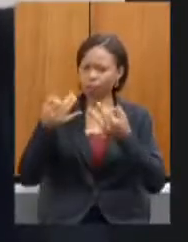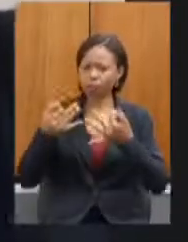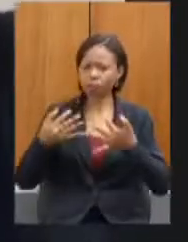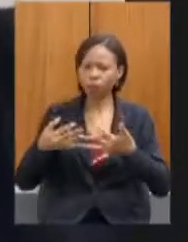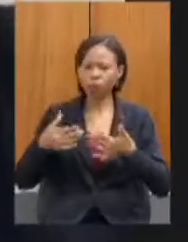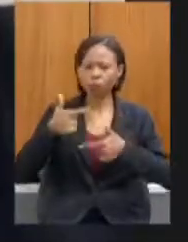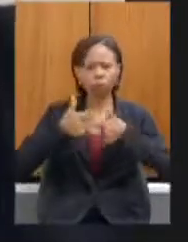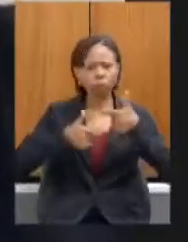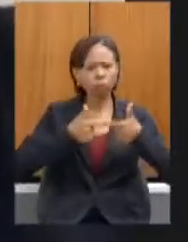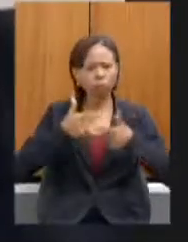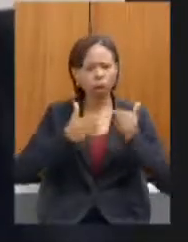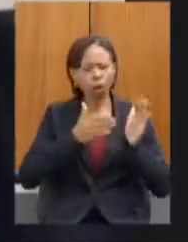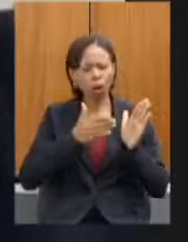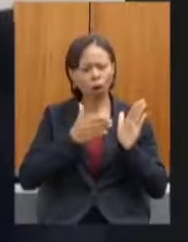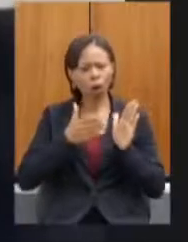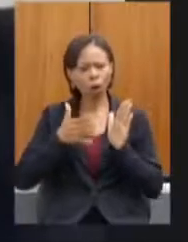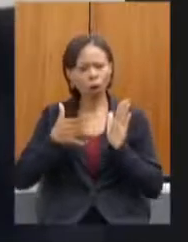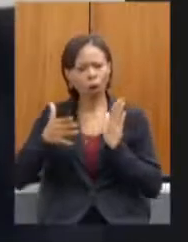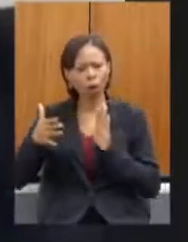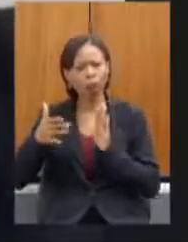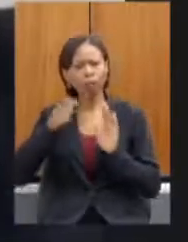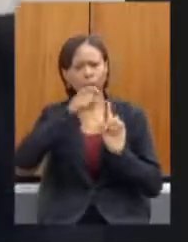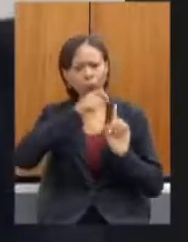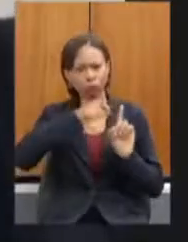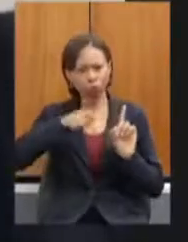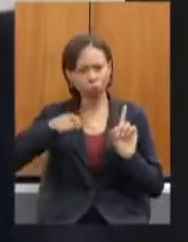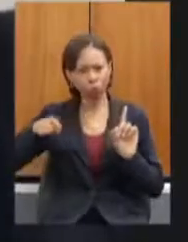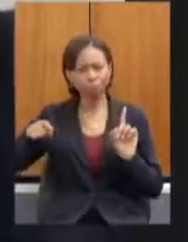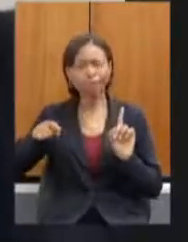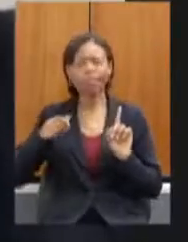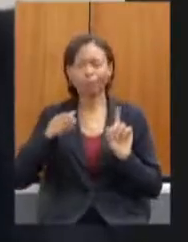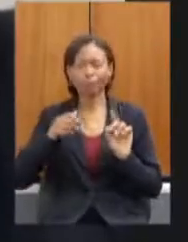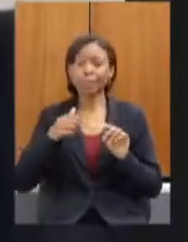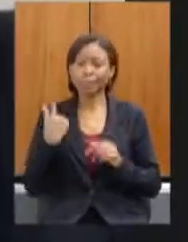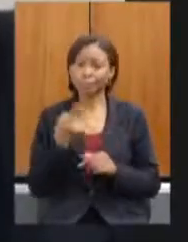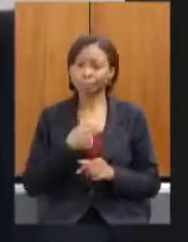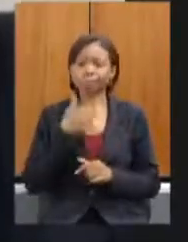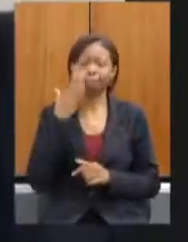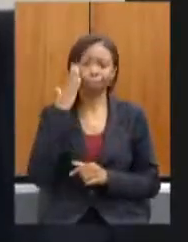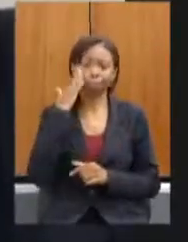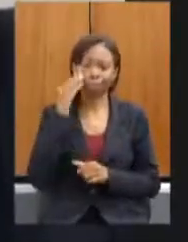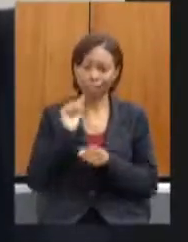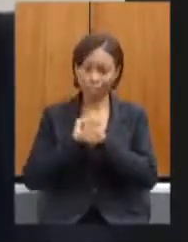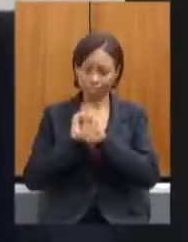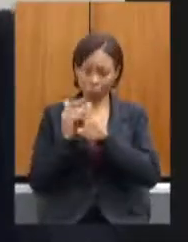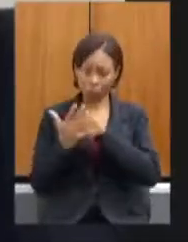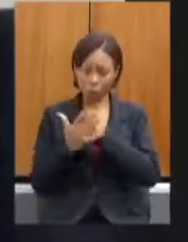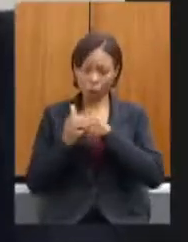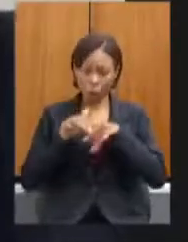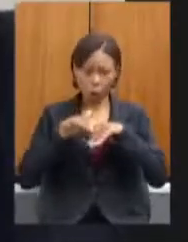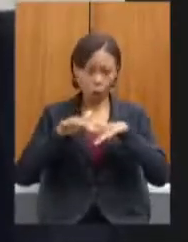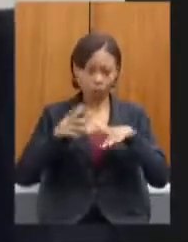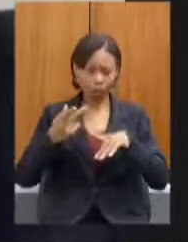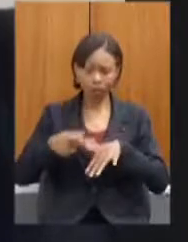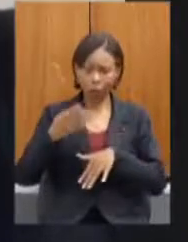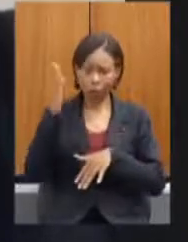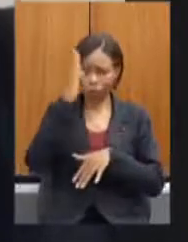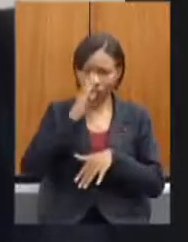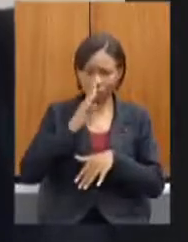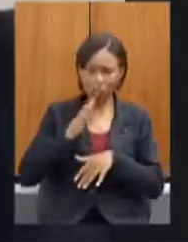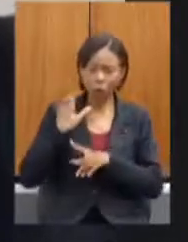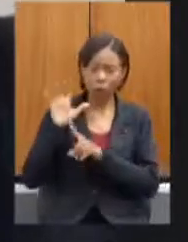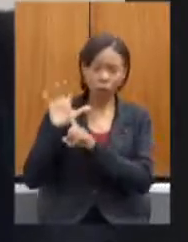realizados nos últimos meses nós sabemos que a pandemia no Brasil ela afetou todos os estados de Minas Gerais